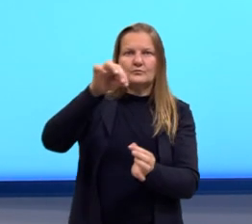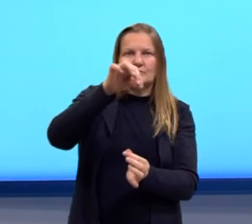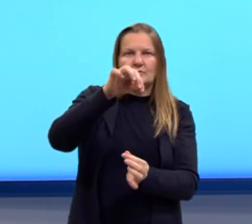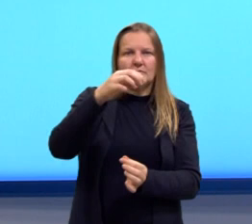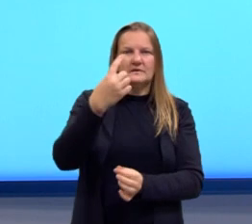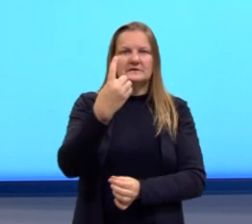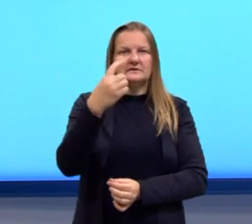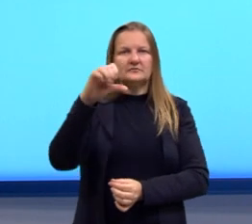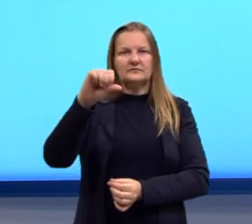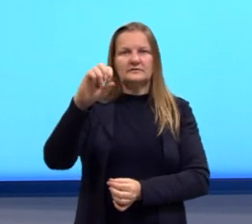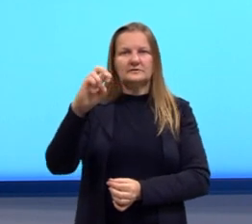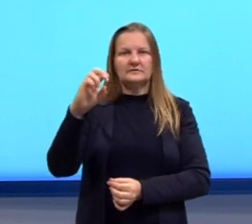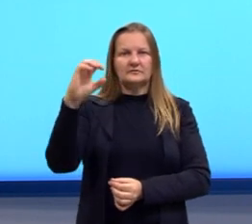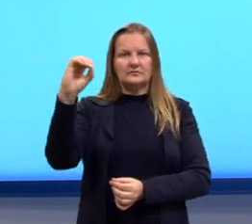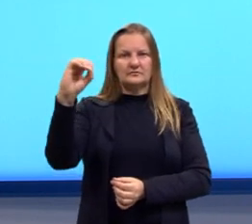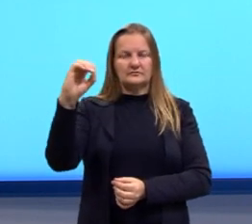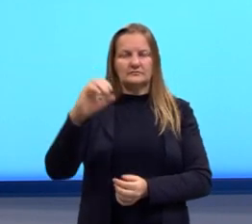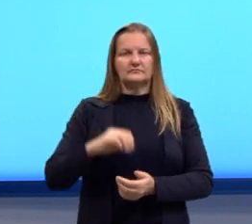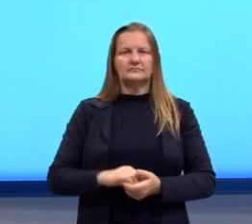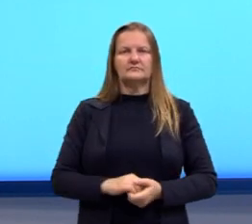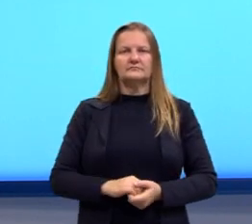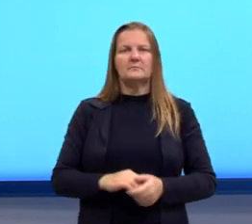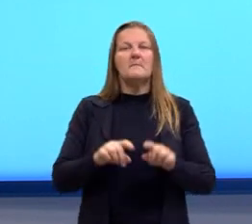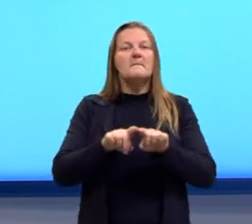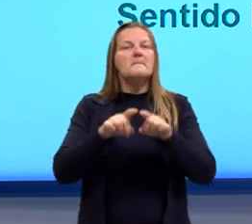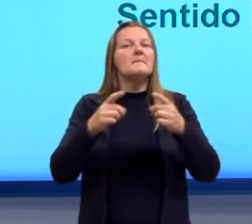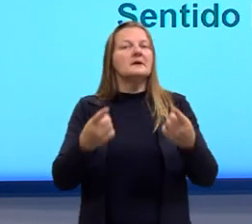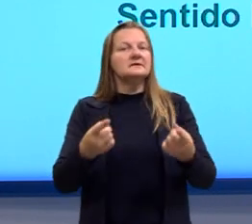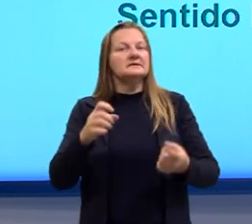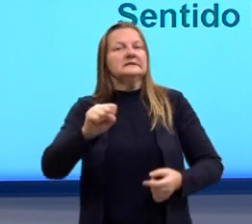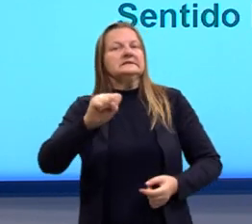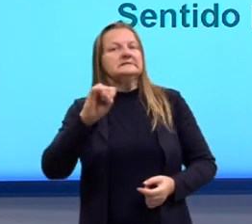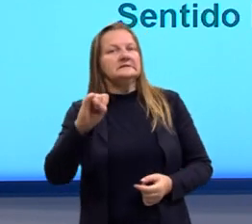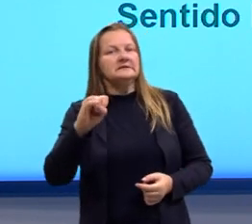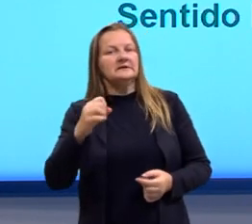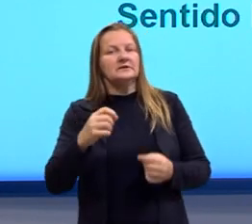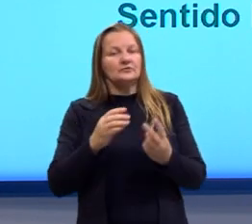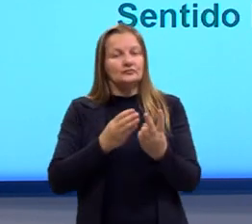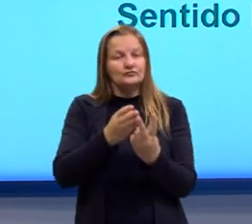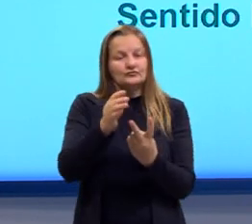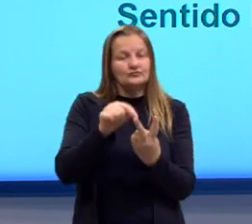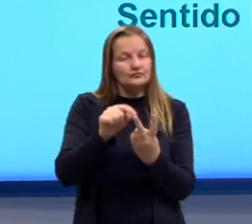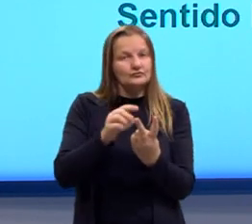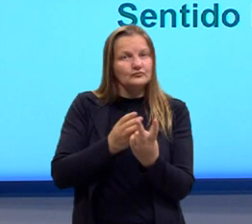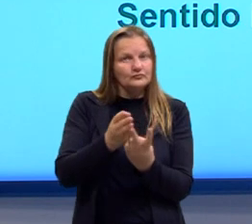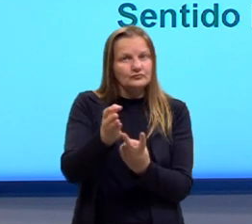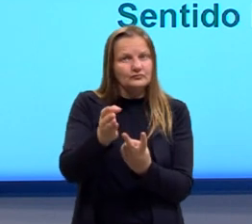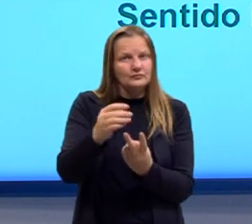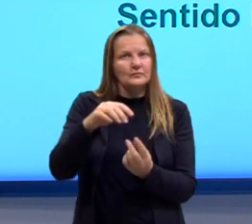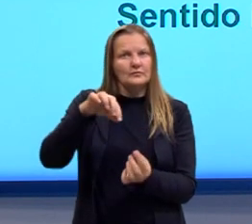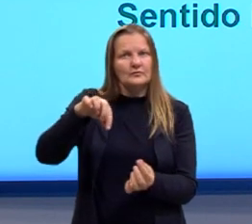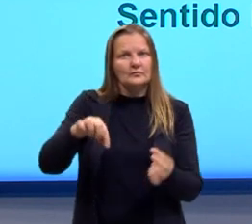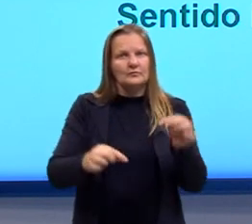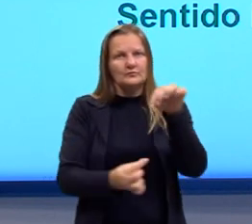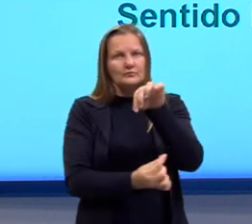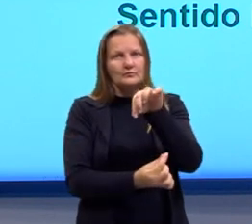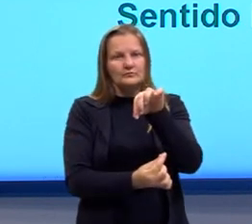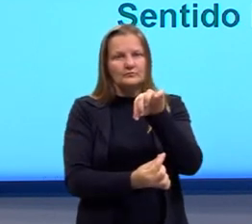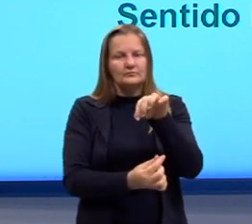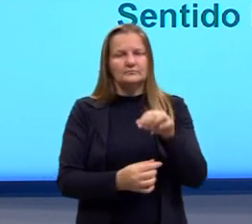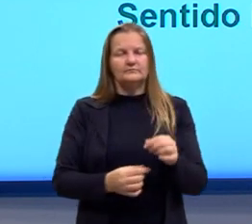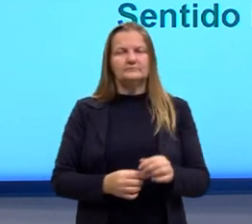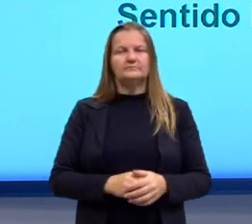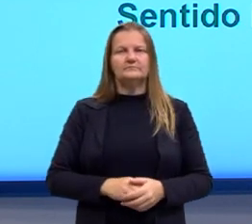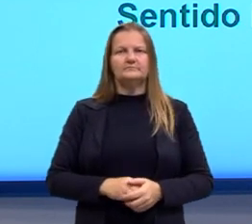de 195° mas nós temos ainda a opção de fazer um movimento em sentido horário